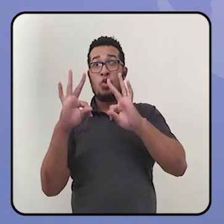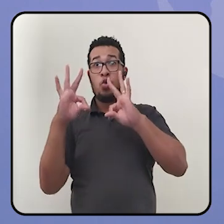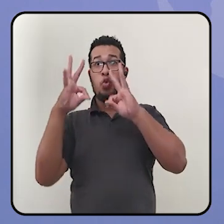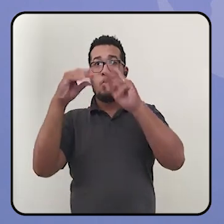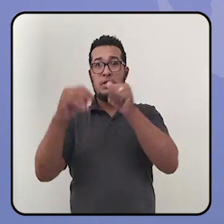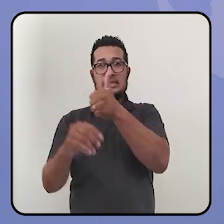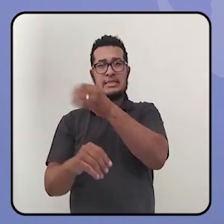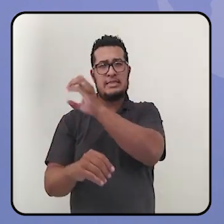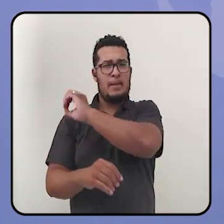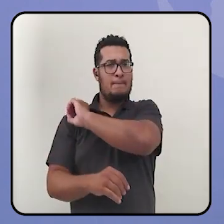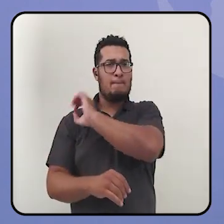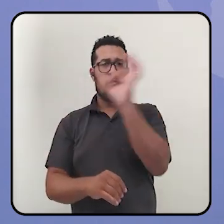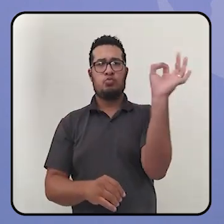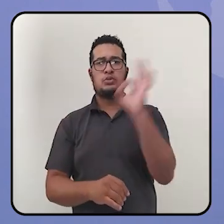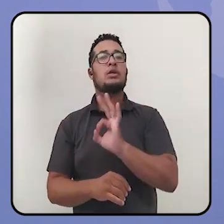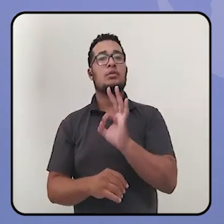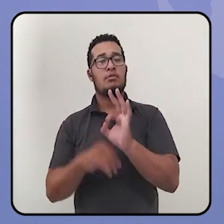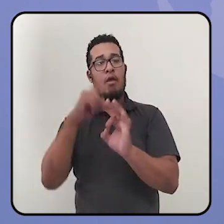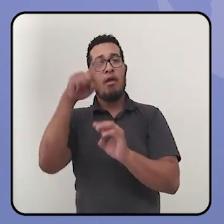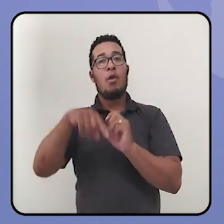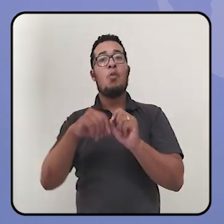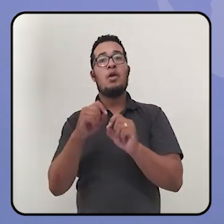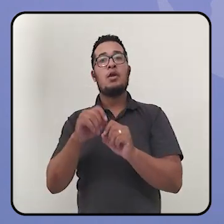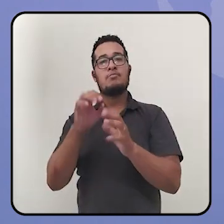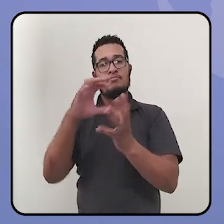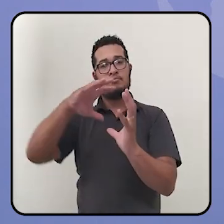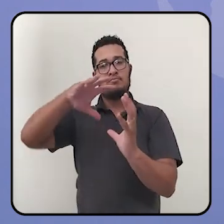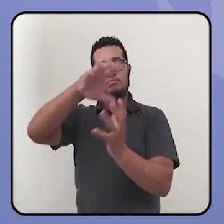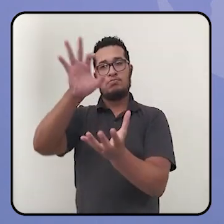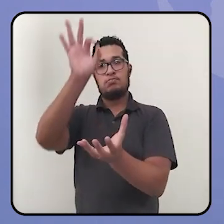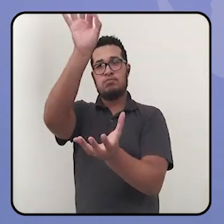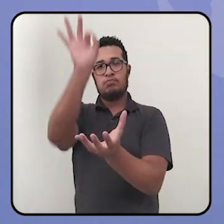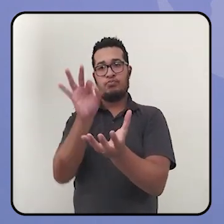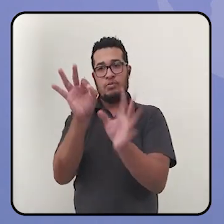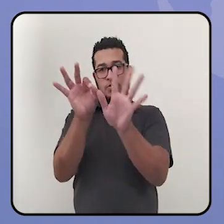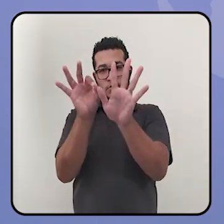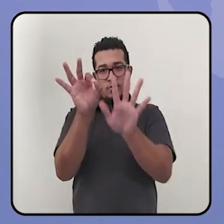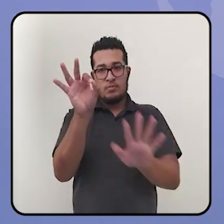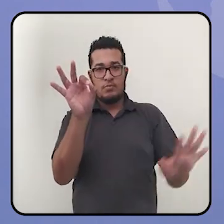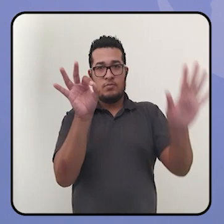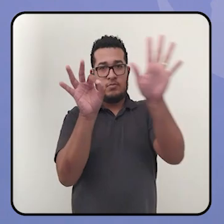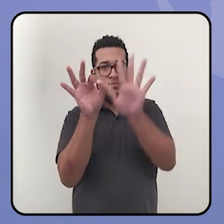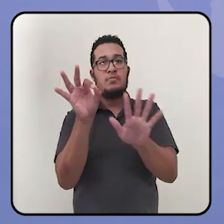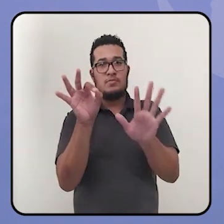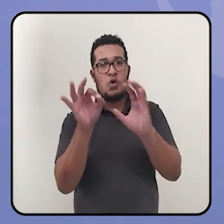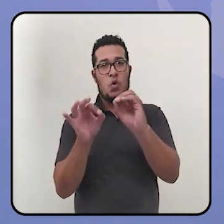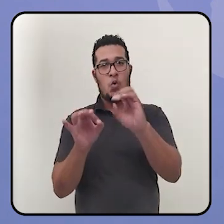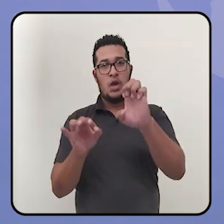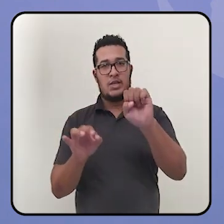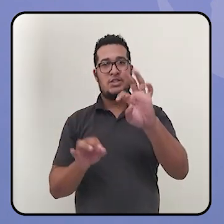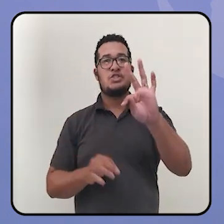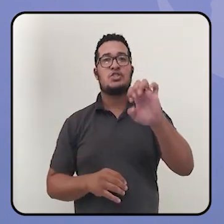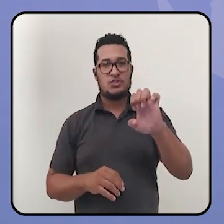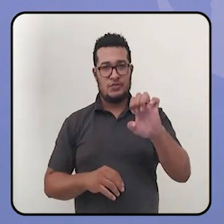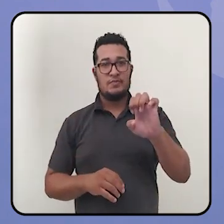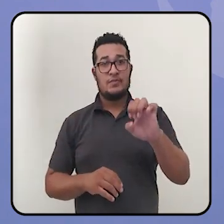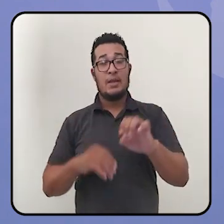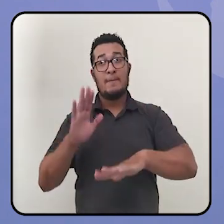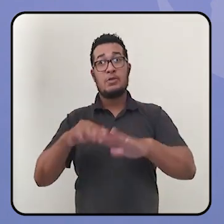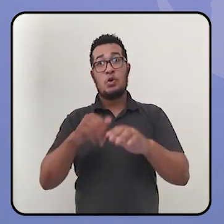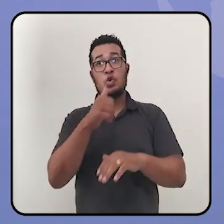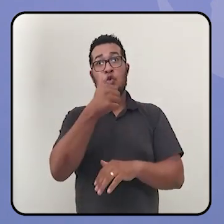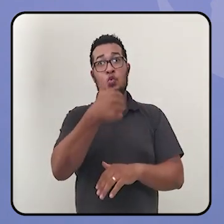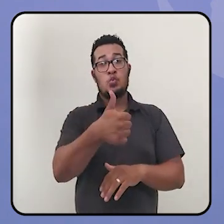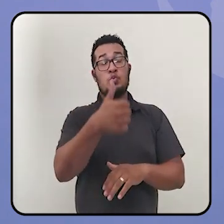colonial, Brasil imperial, acabou fazendo com que vários vestígios desses sítios arqueológicos fossem danificados e nós não